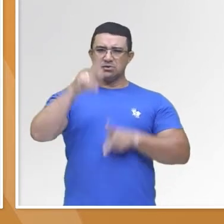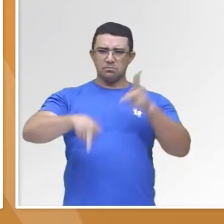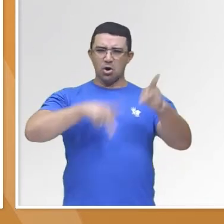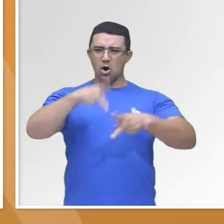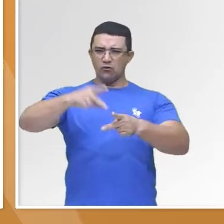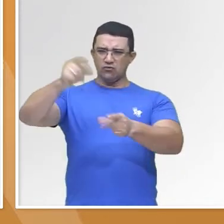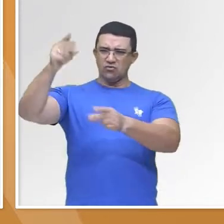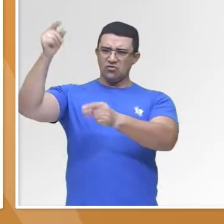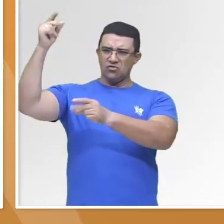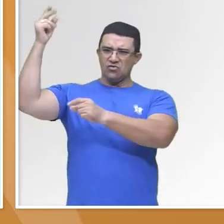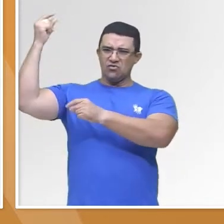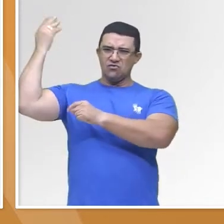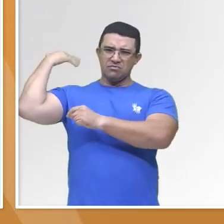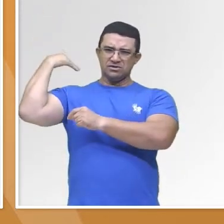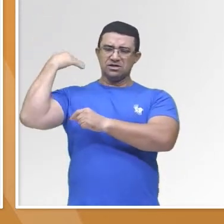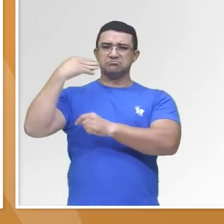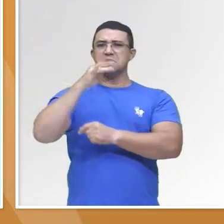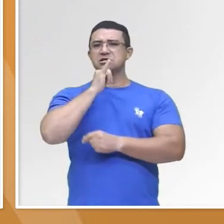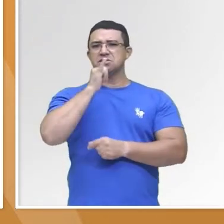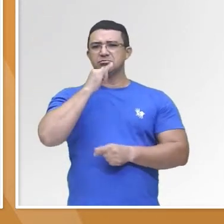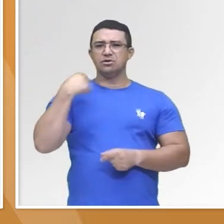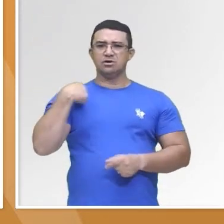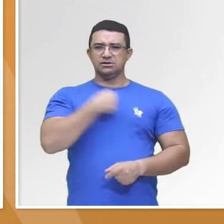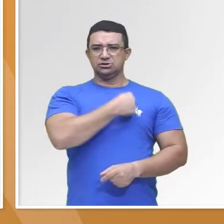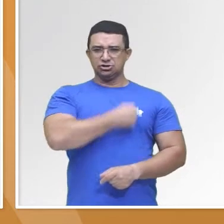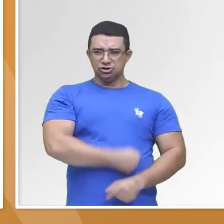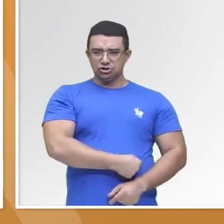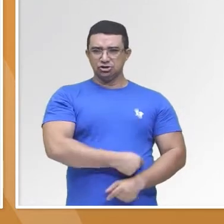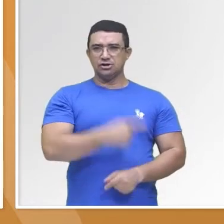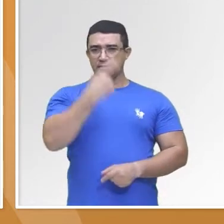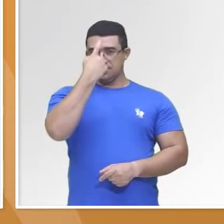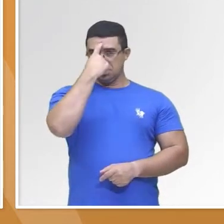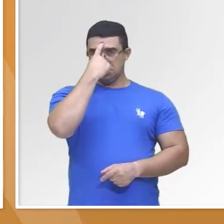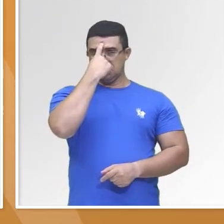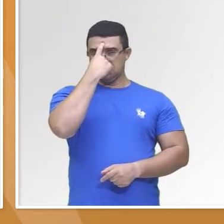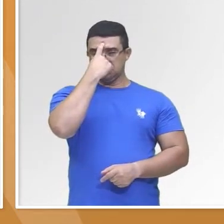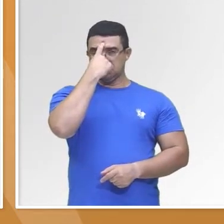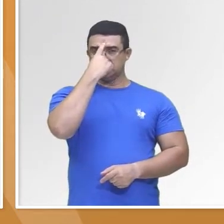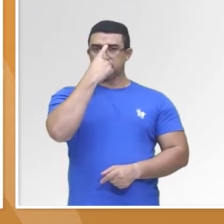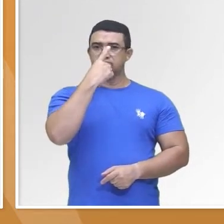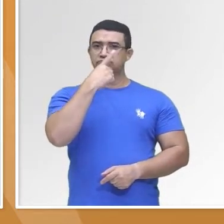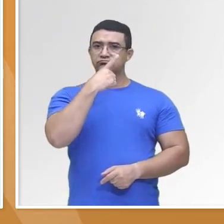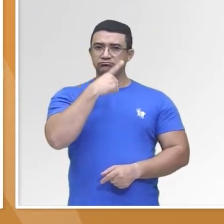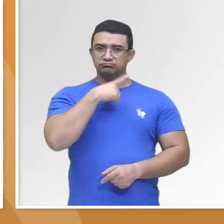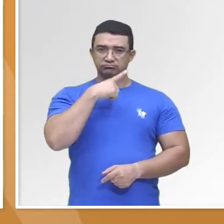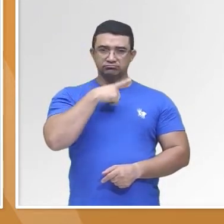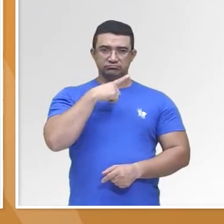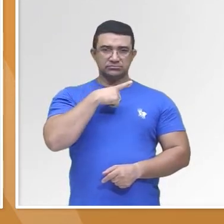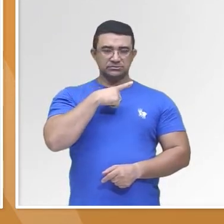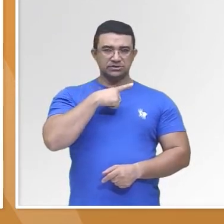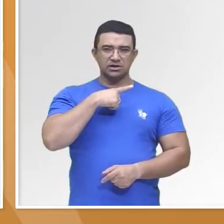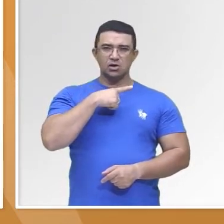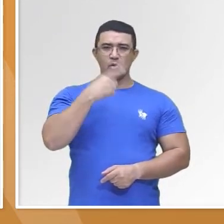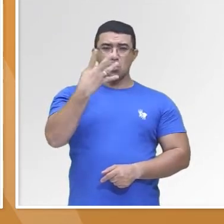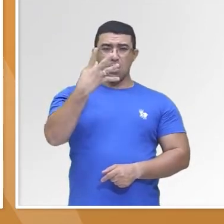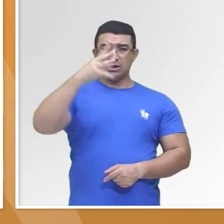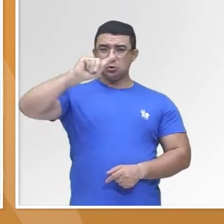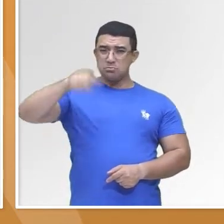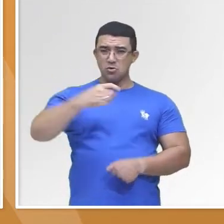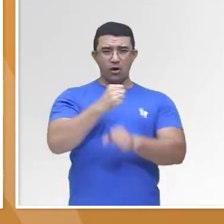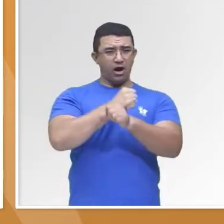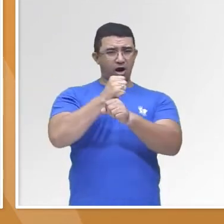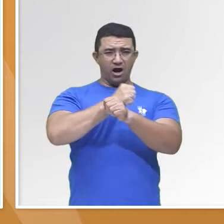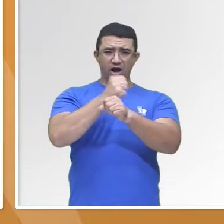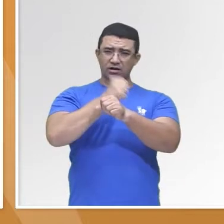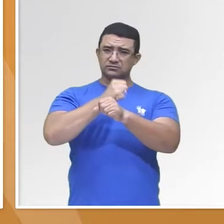né, como a China e a Índia, por exemplo, né, que tem aí mais de 4.000 anos de história,